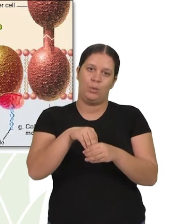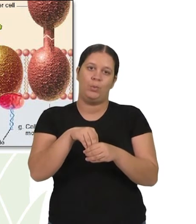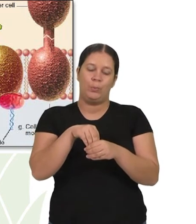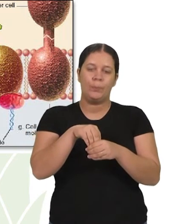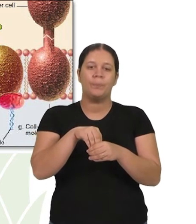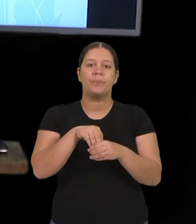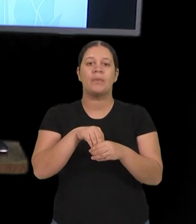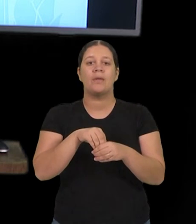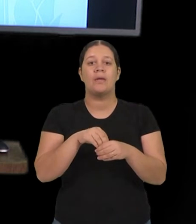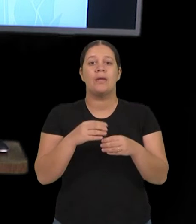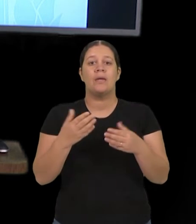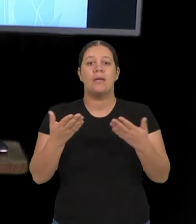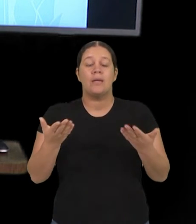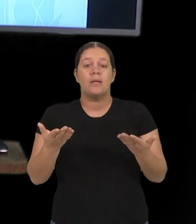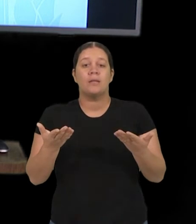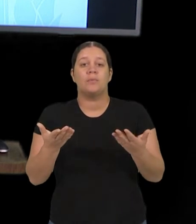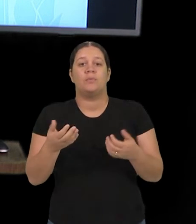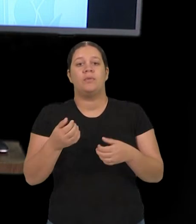a essa membrana.